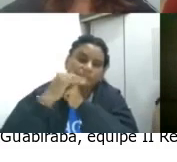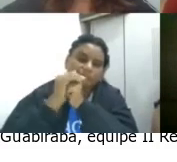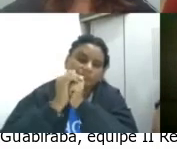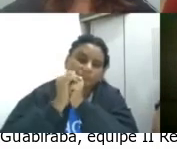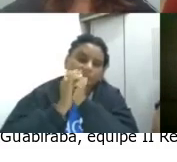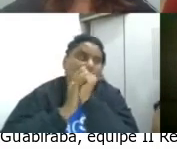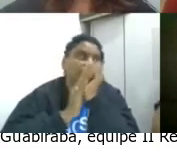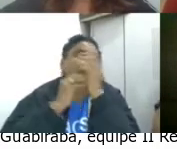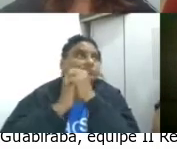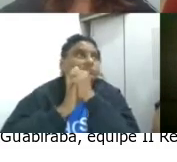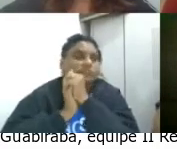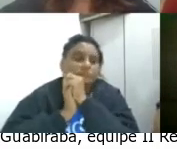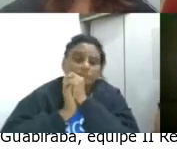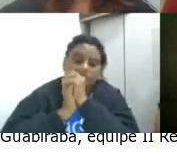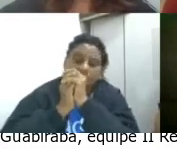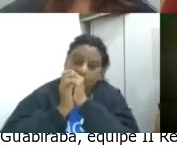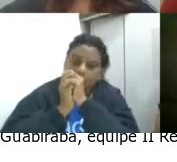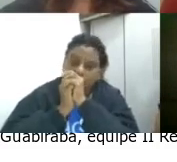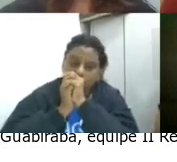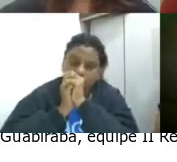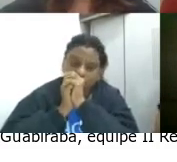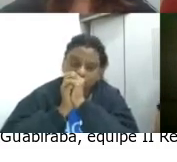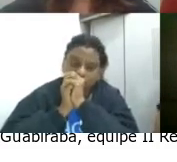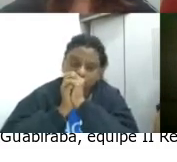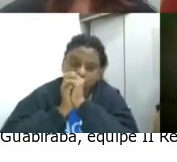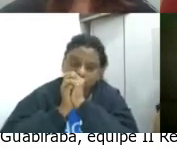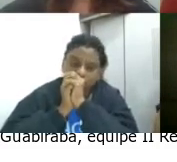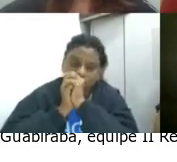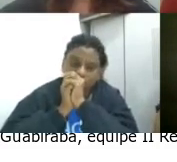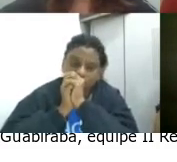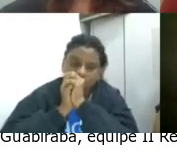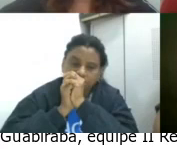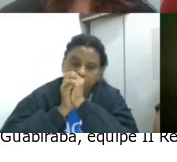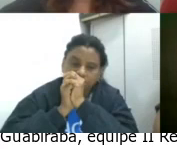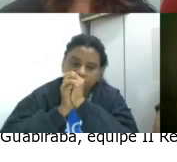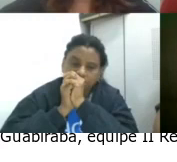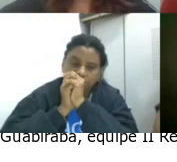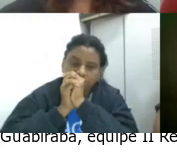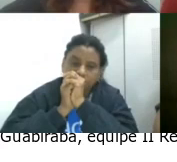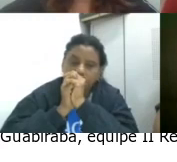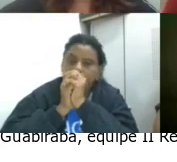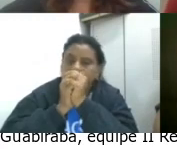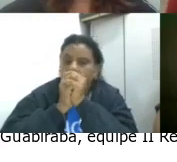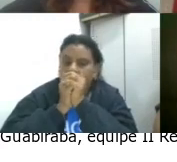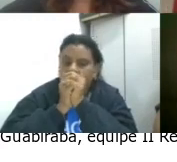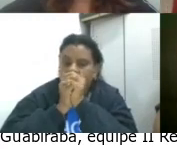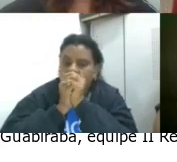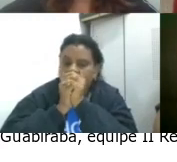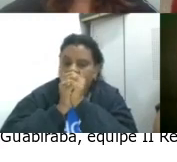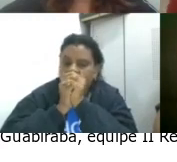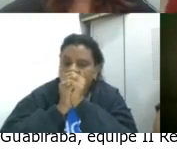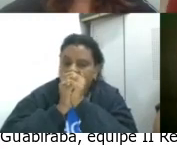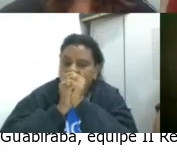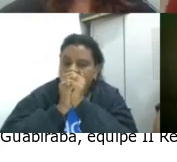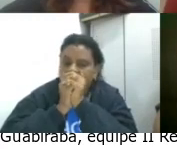essa medicação e que esse usuário ele não vai fazer uso no término desse tratamento diretamente observado ele só está tomando